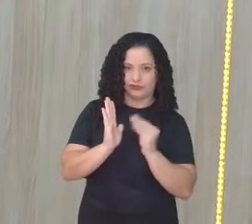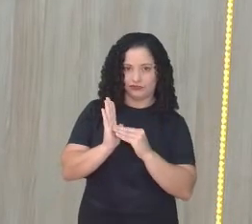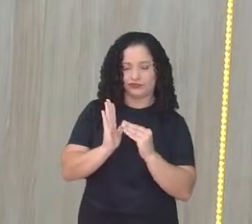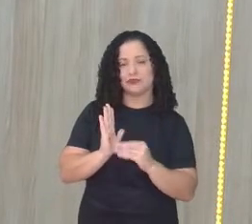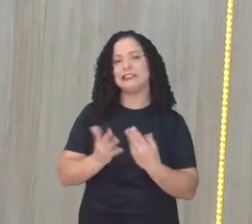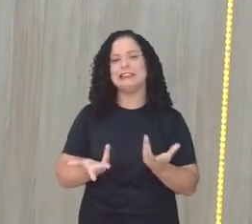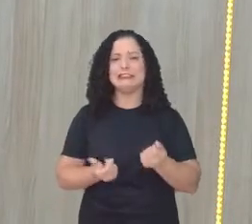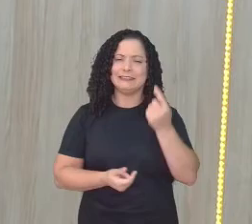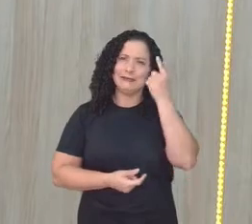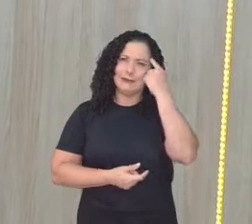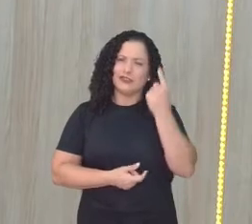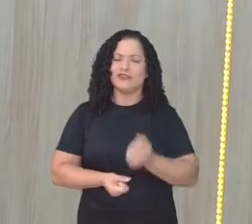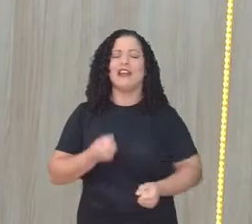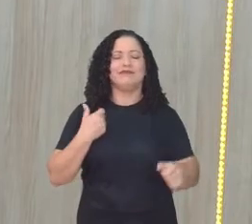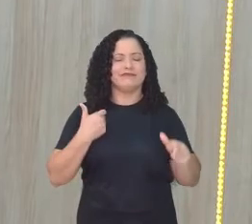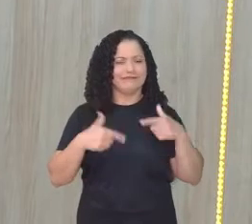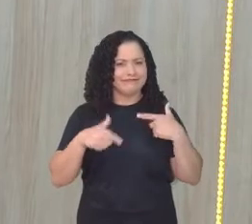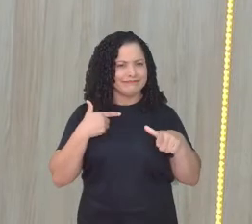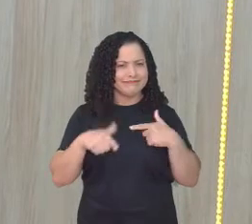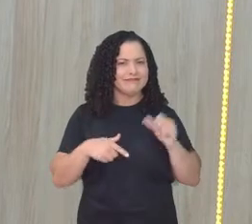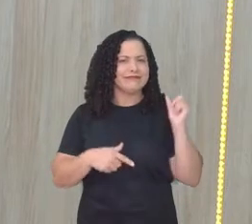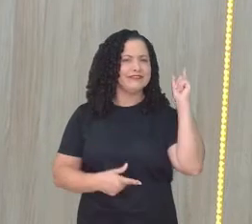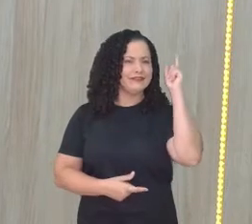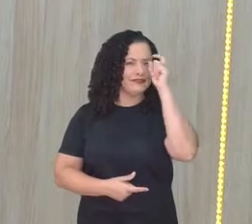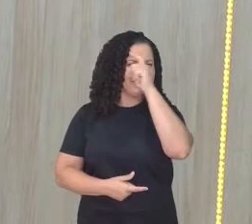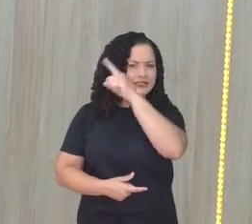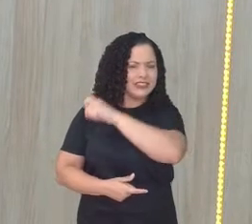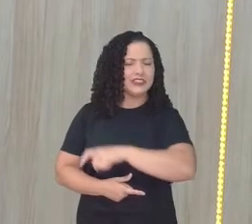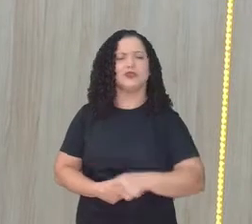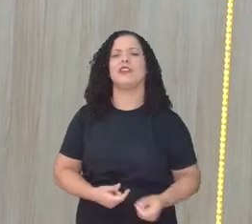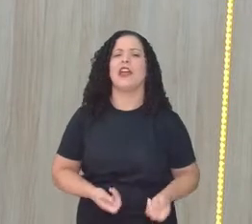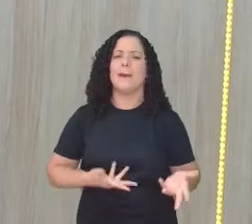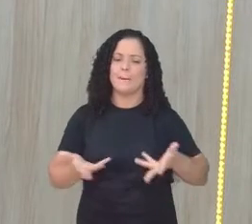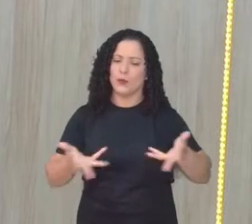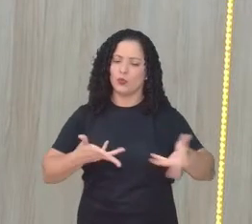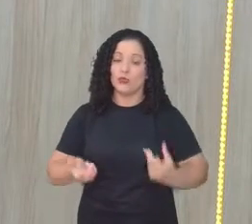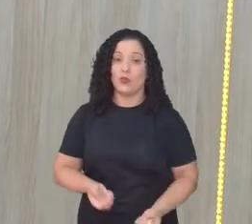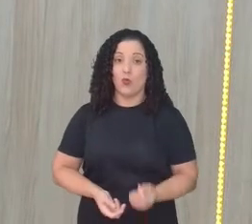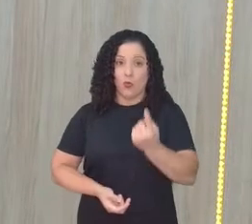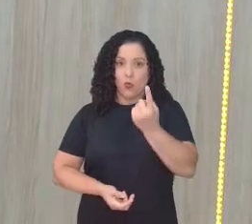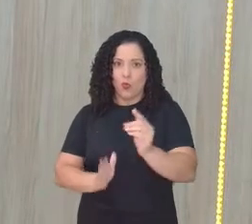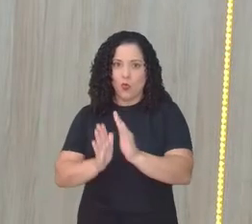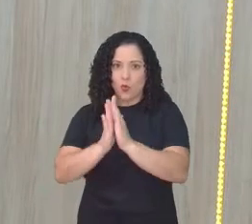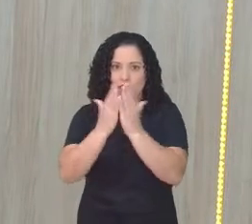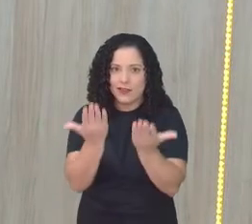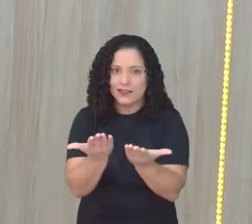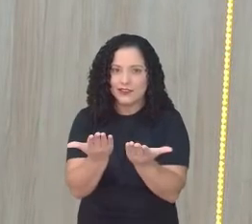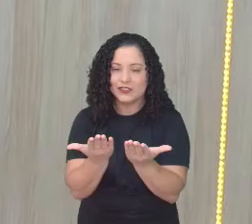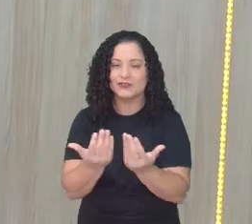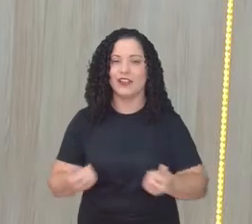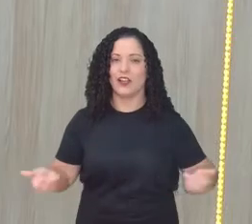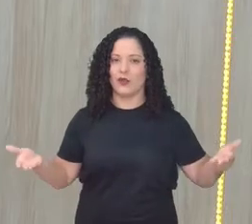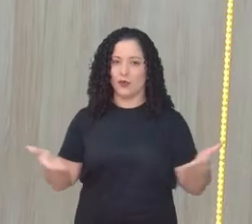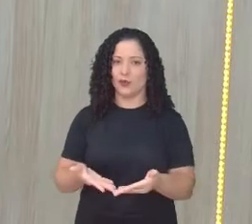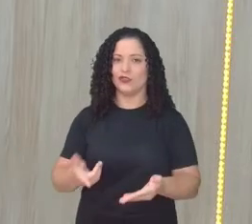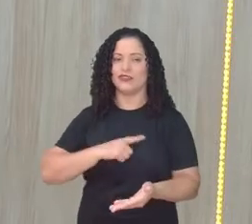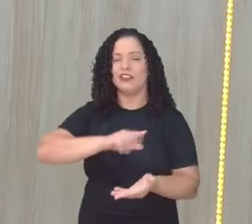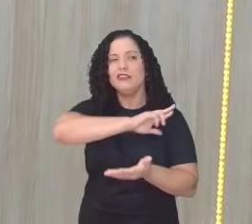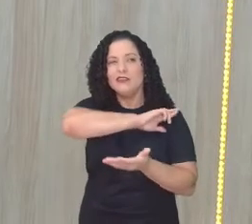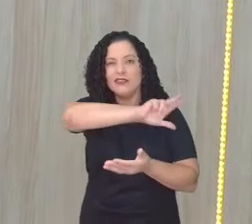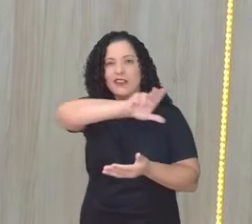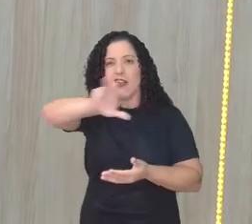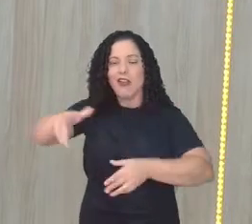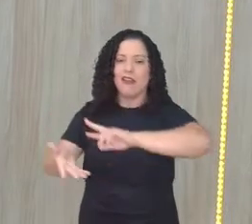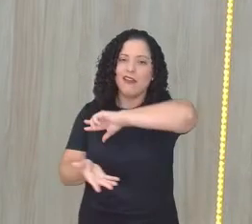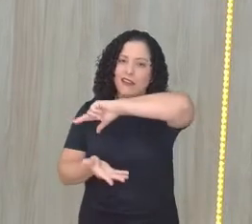aí o trabalho que dava para você produzir um livro, certo? Hoje a gente tem livros, né, que